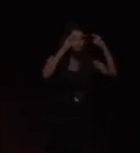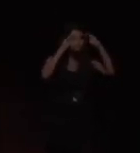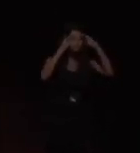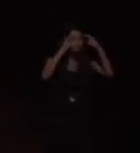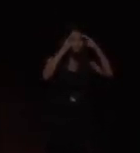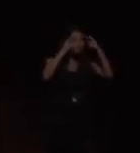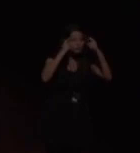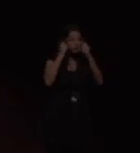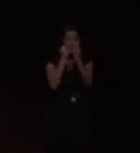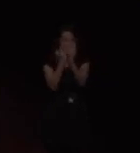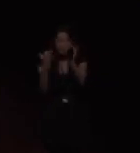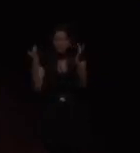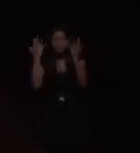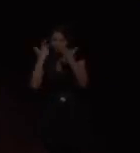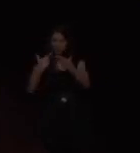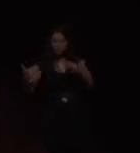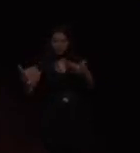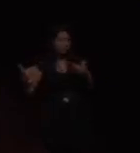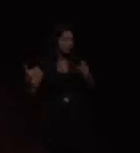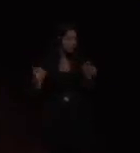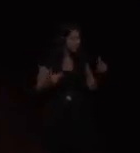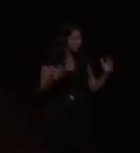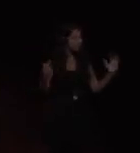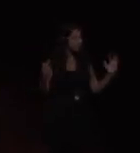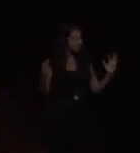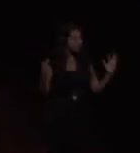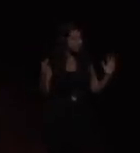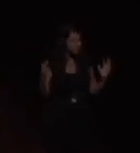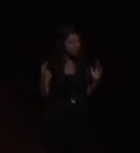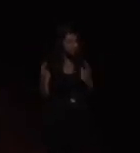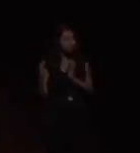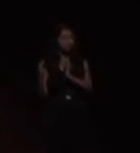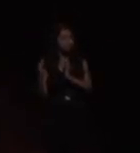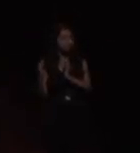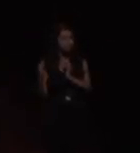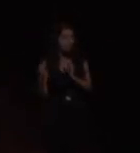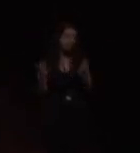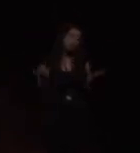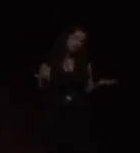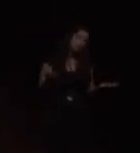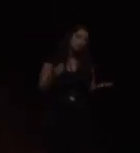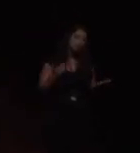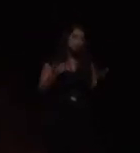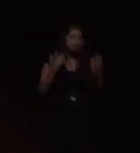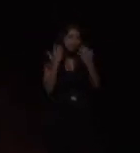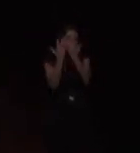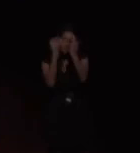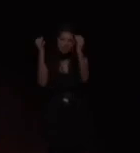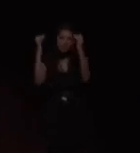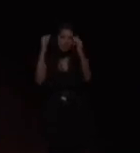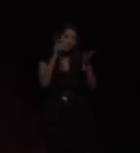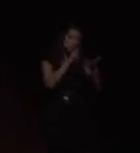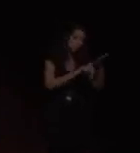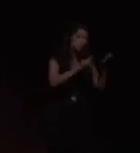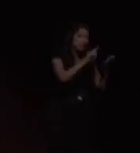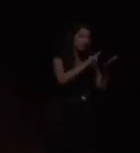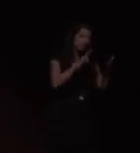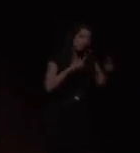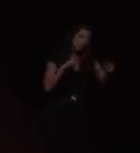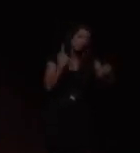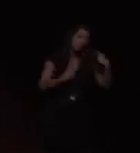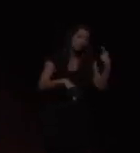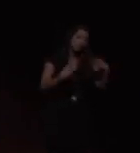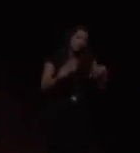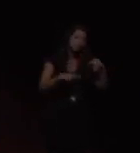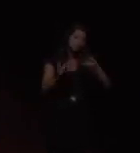entre cultura e natureza, claro, tem muita discussão nesse ponto, mas o que a literatura está